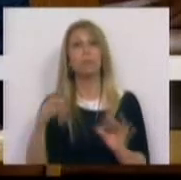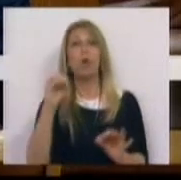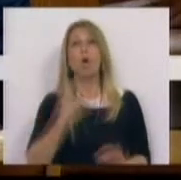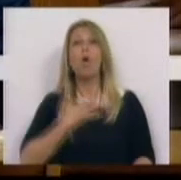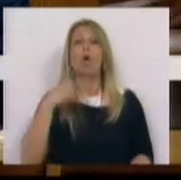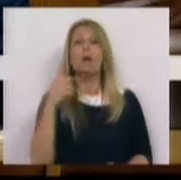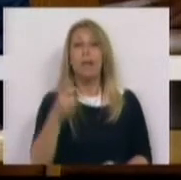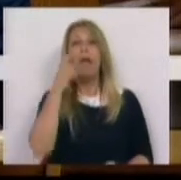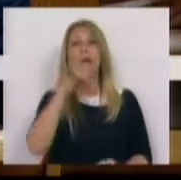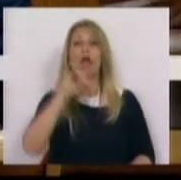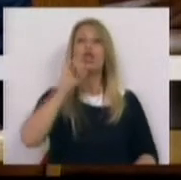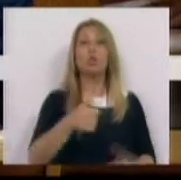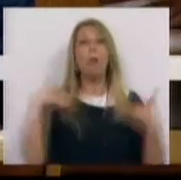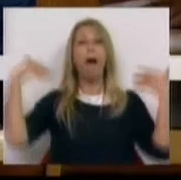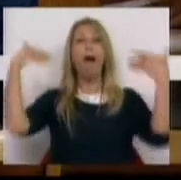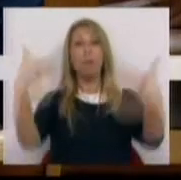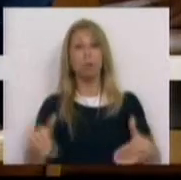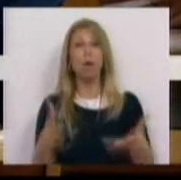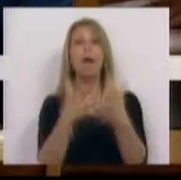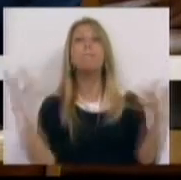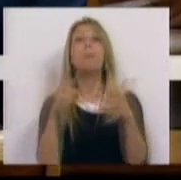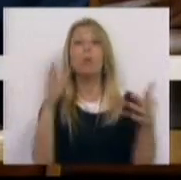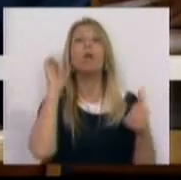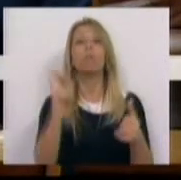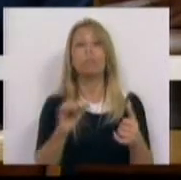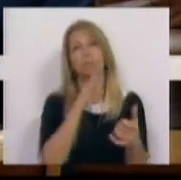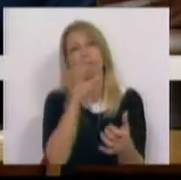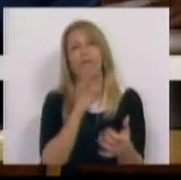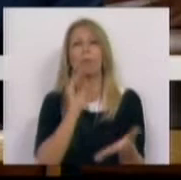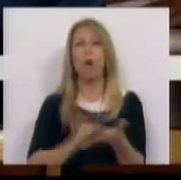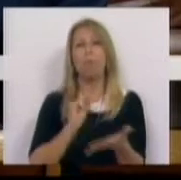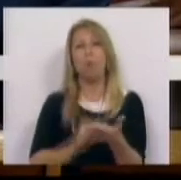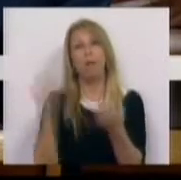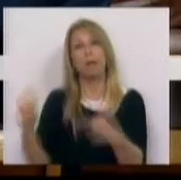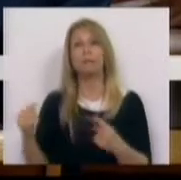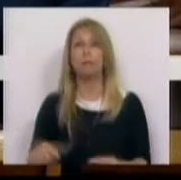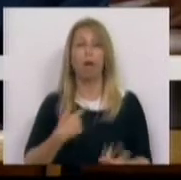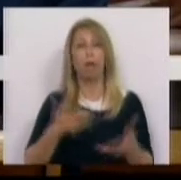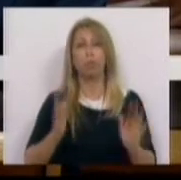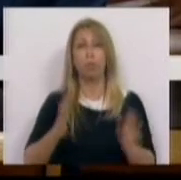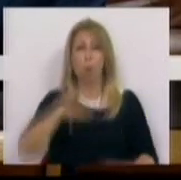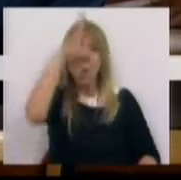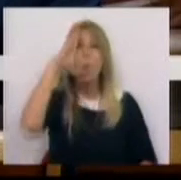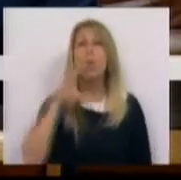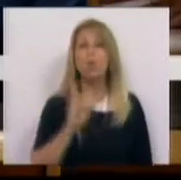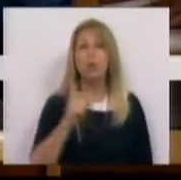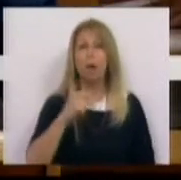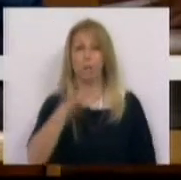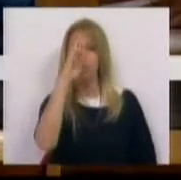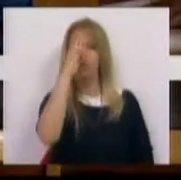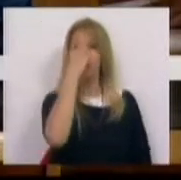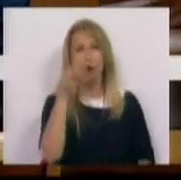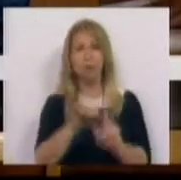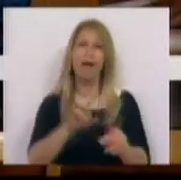quem chumba e abandona, provém, na maioria dos casos, de famílias pobres, não merece que o Estado se esforce que estude